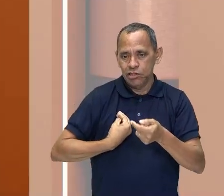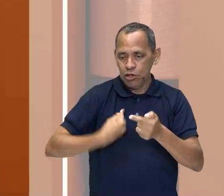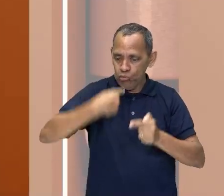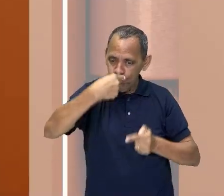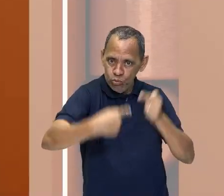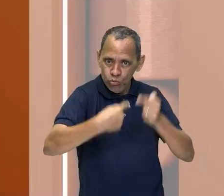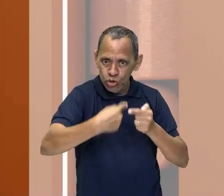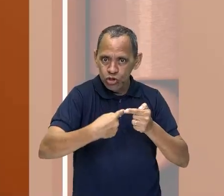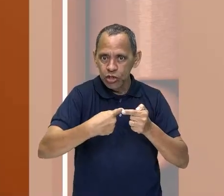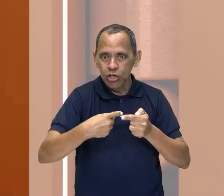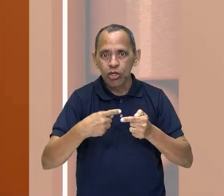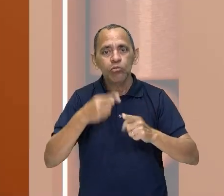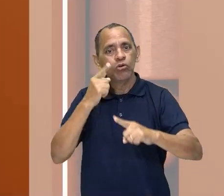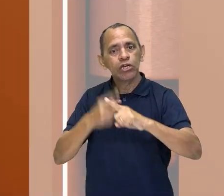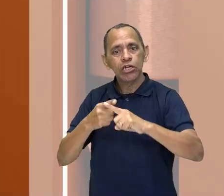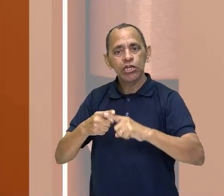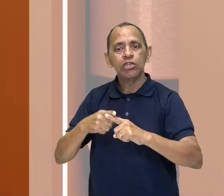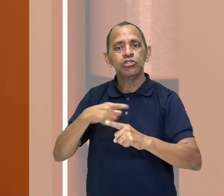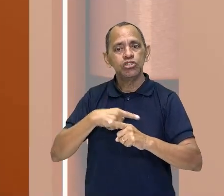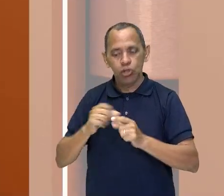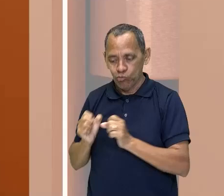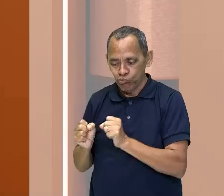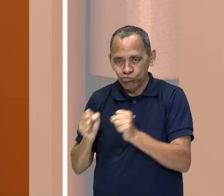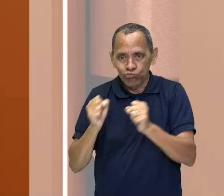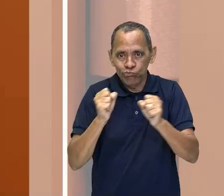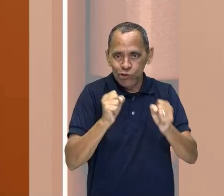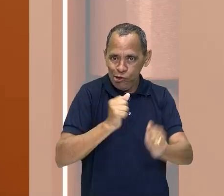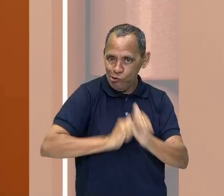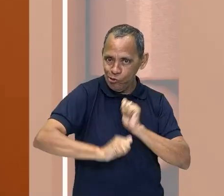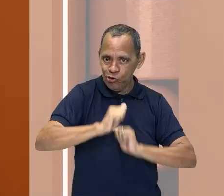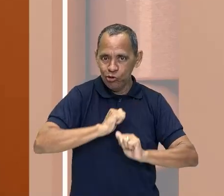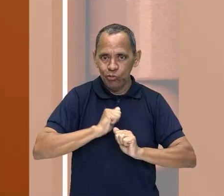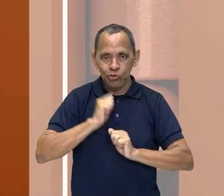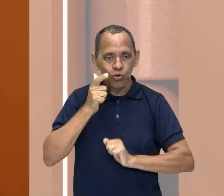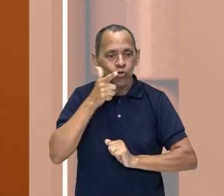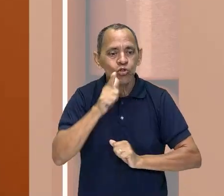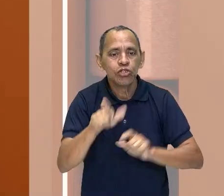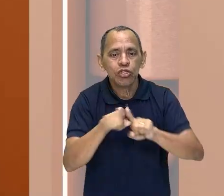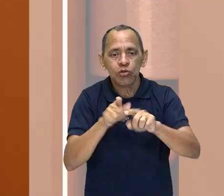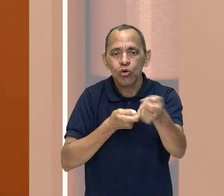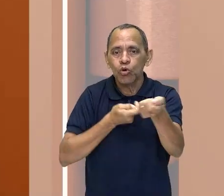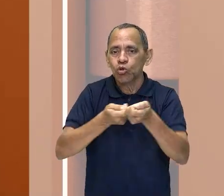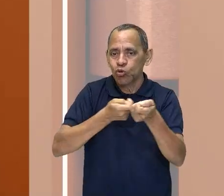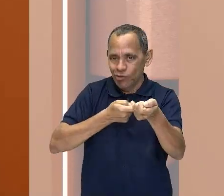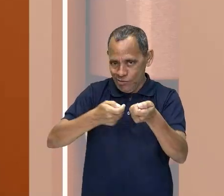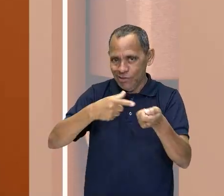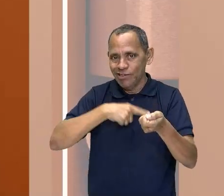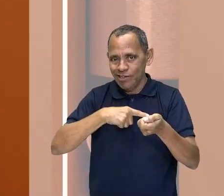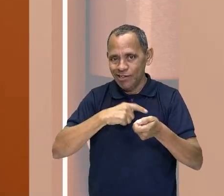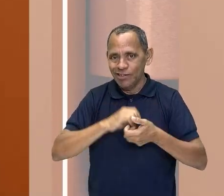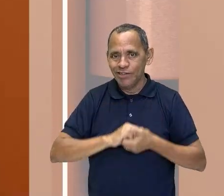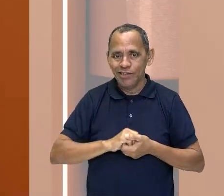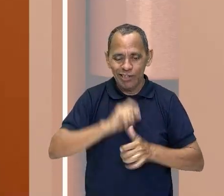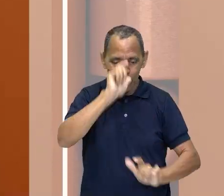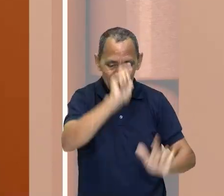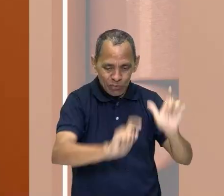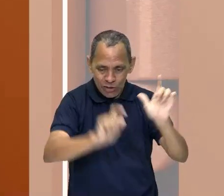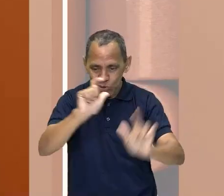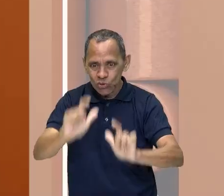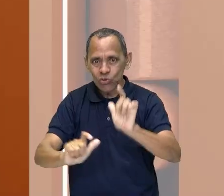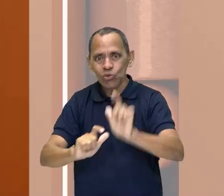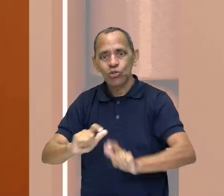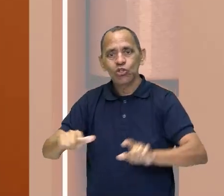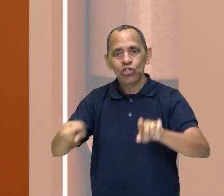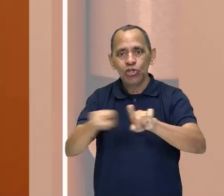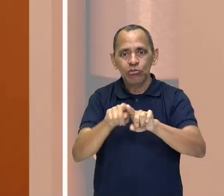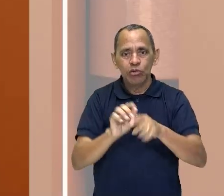o poder aquisitivo, o poder econômico. Ele conseguia controlar através, então, de alguns subterfúgios,